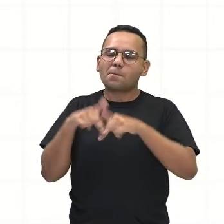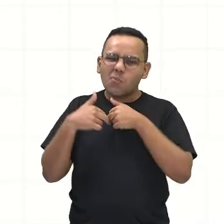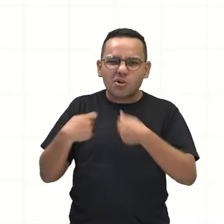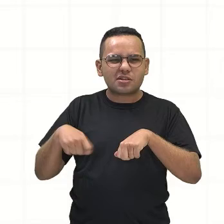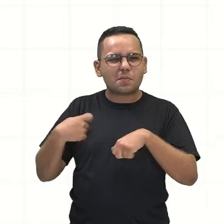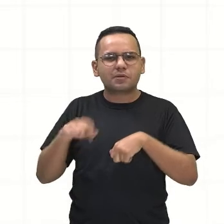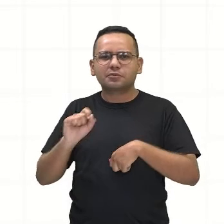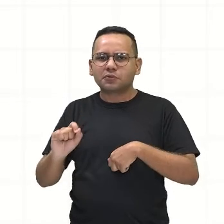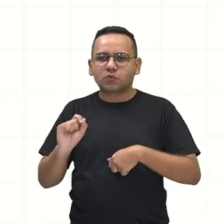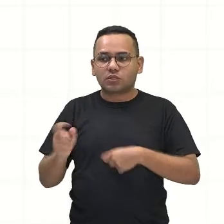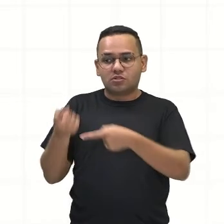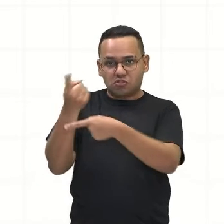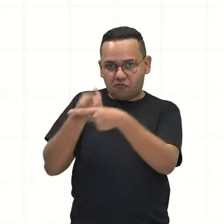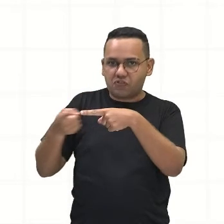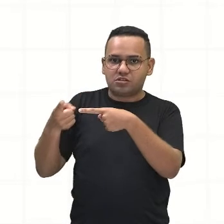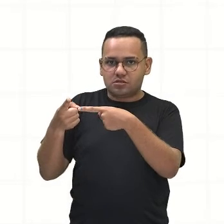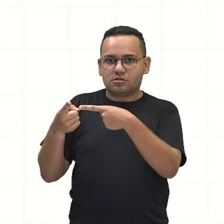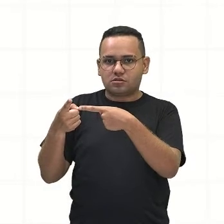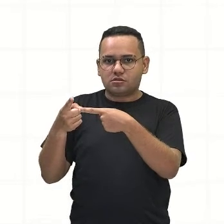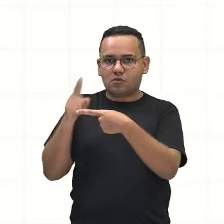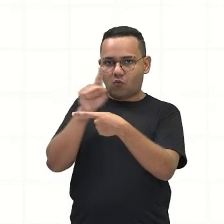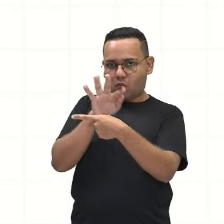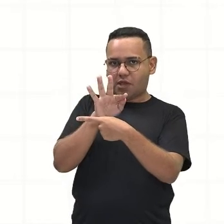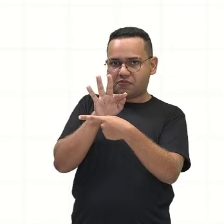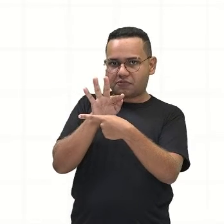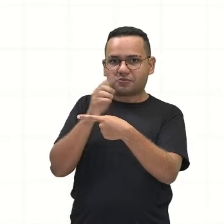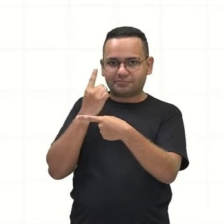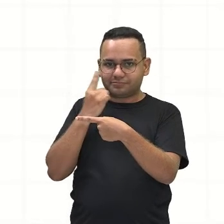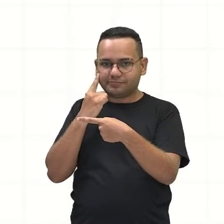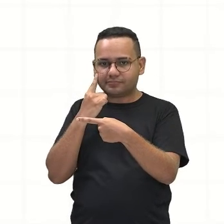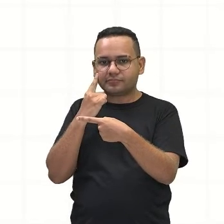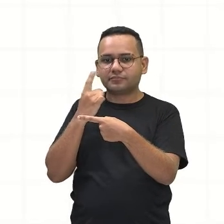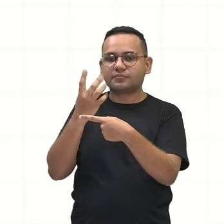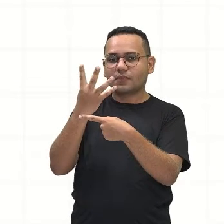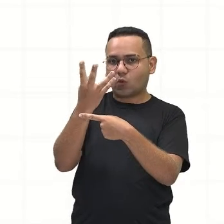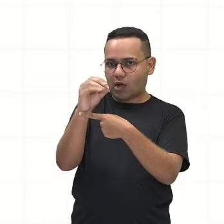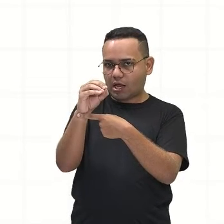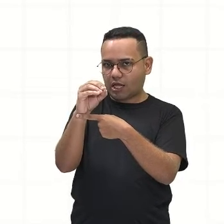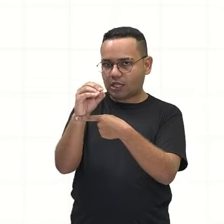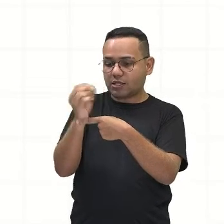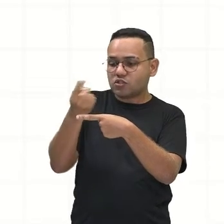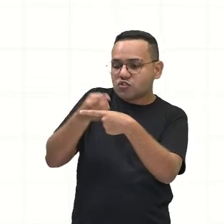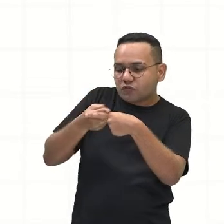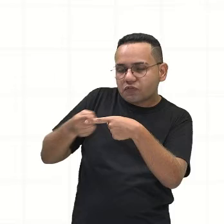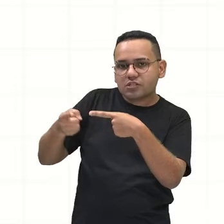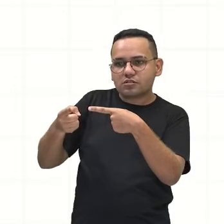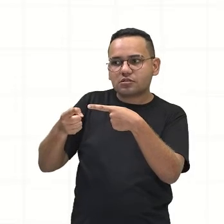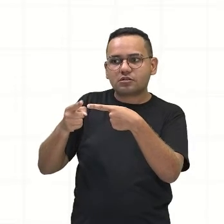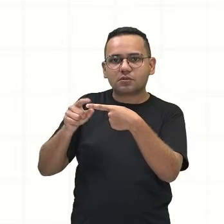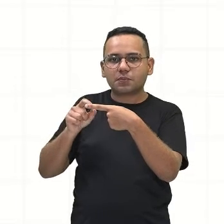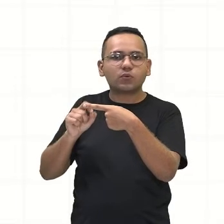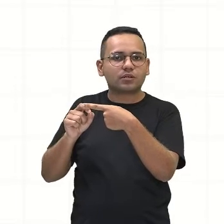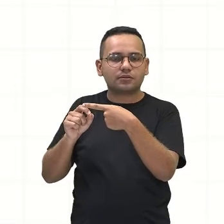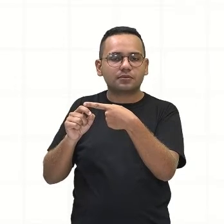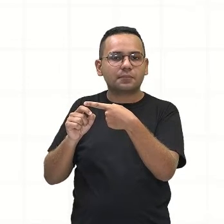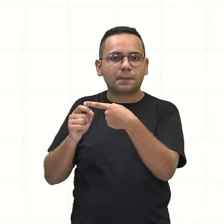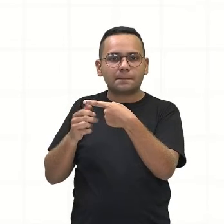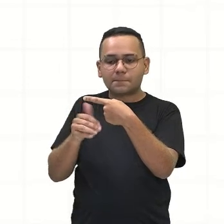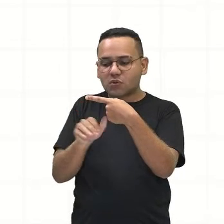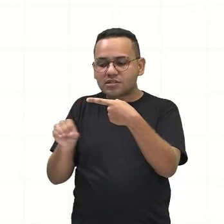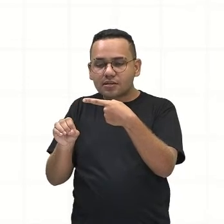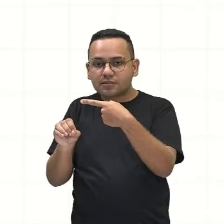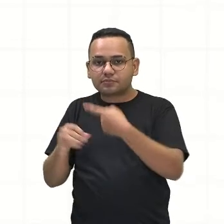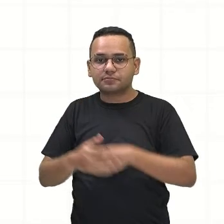aquela frequência absoluta aqui, tá? Pelo total. 40 dividido por